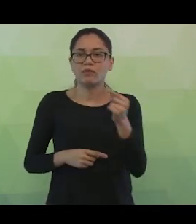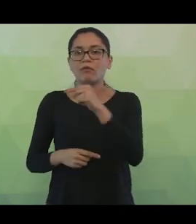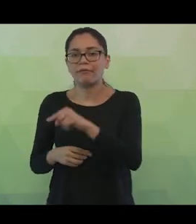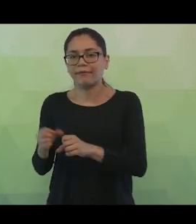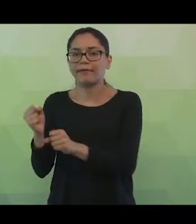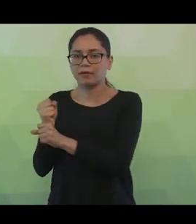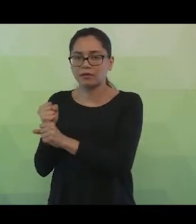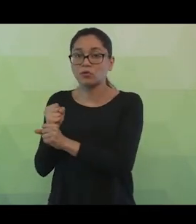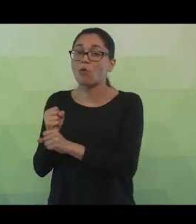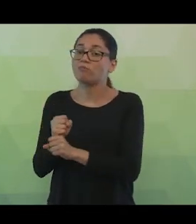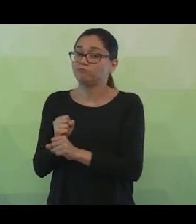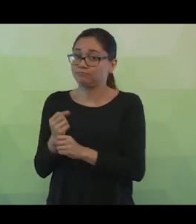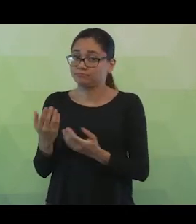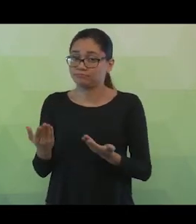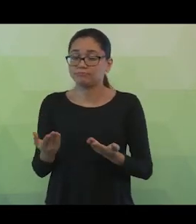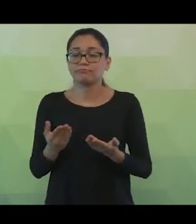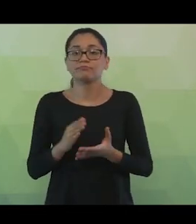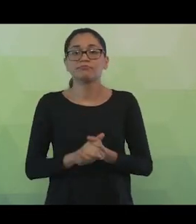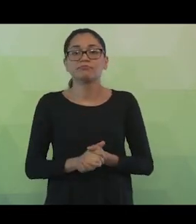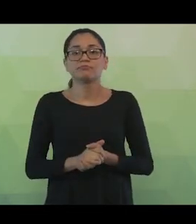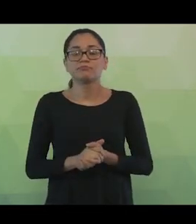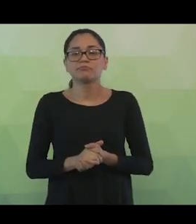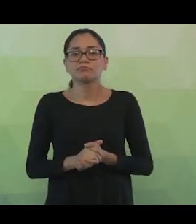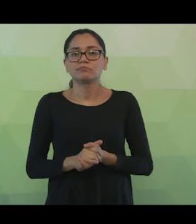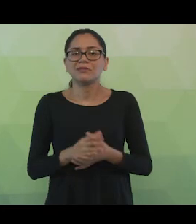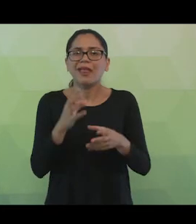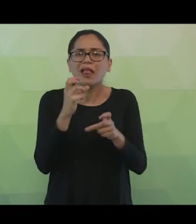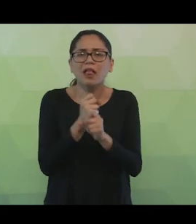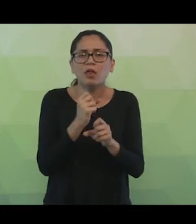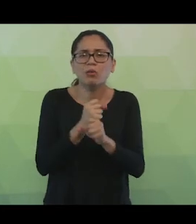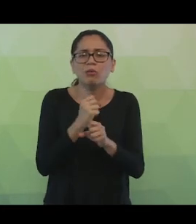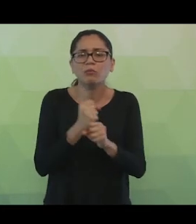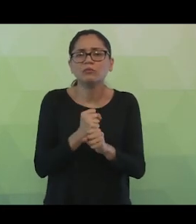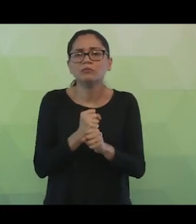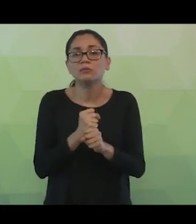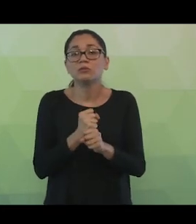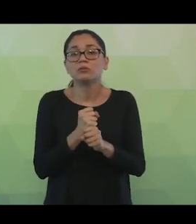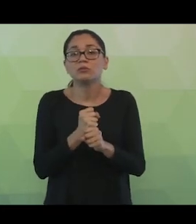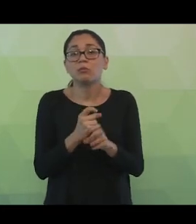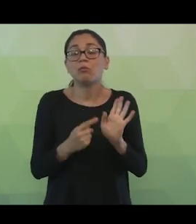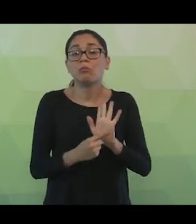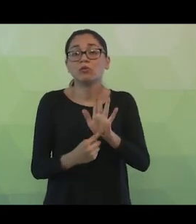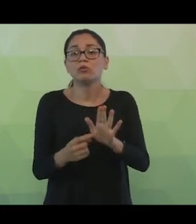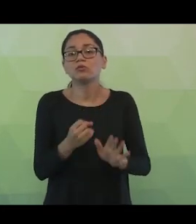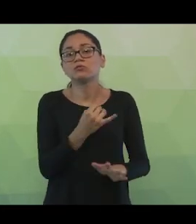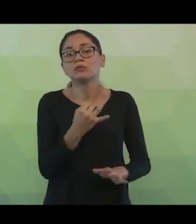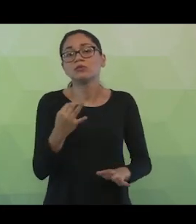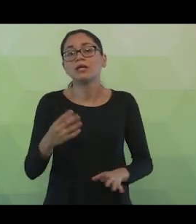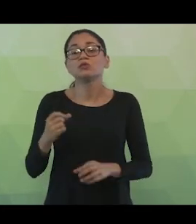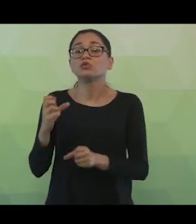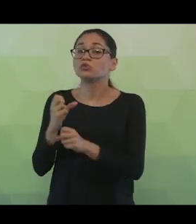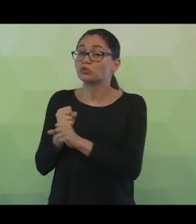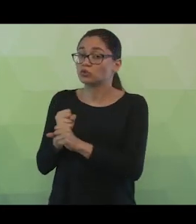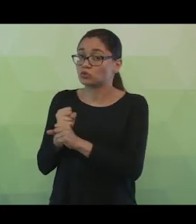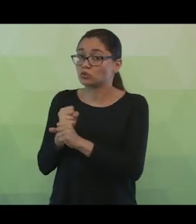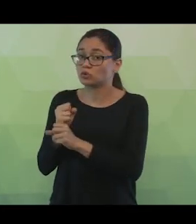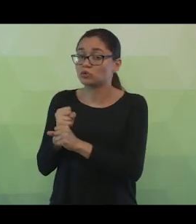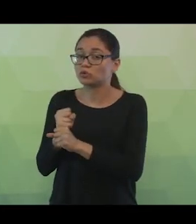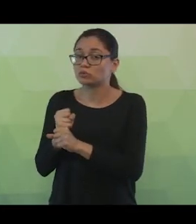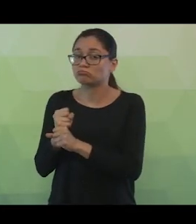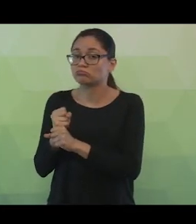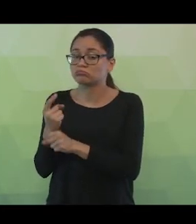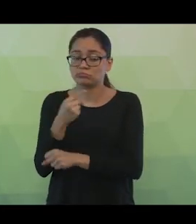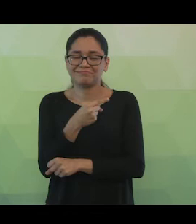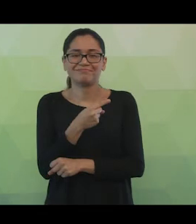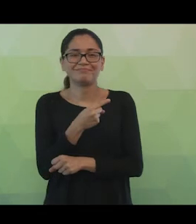anos, ou seja, nós vamos calcular e mostrar a quantidade de anos, tomando como